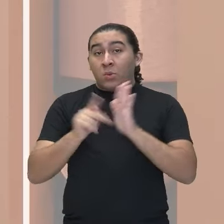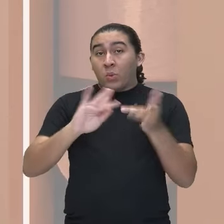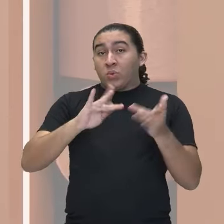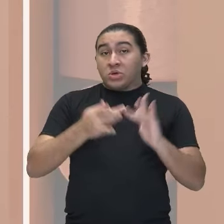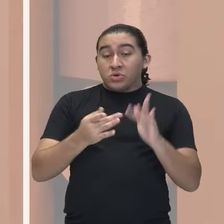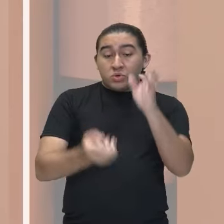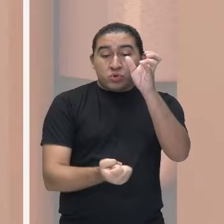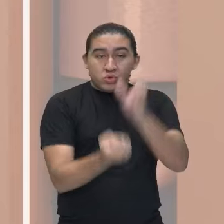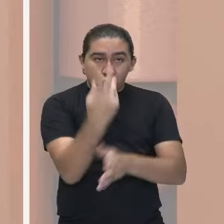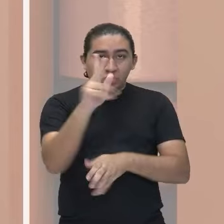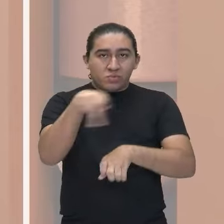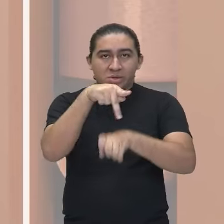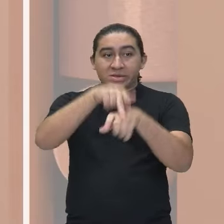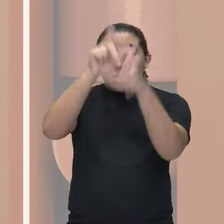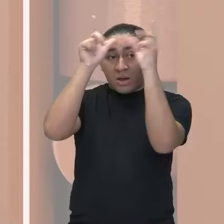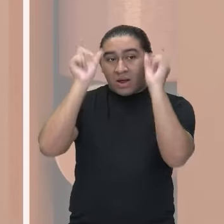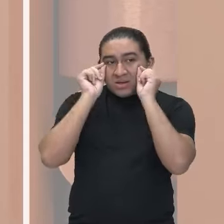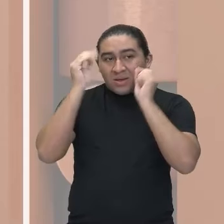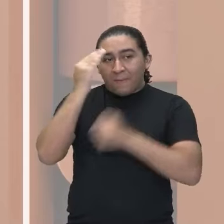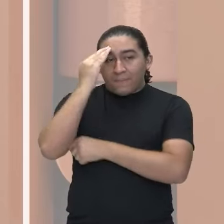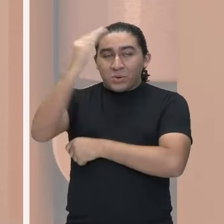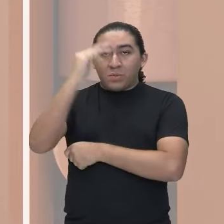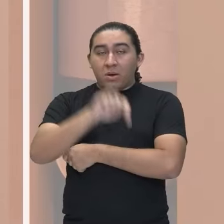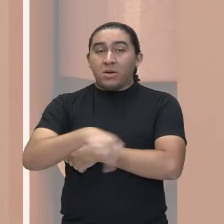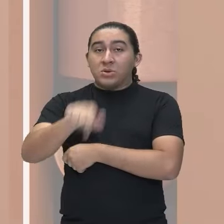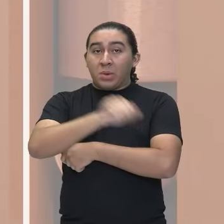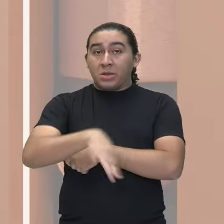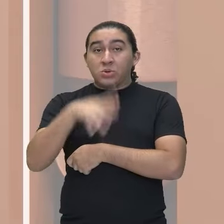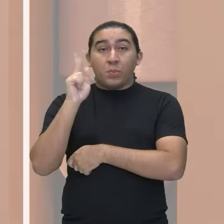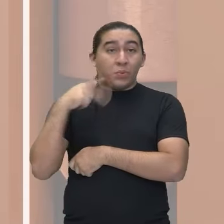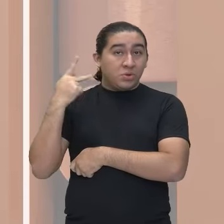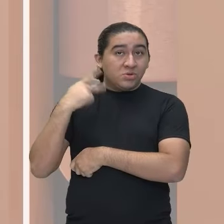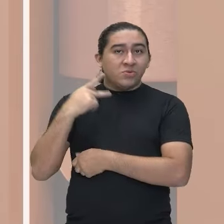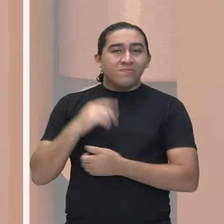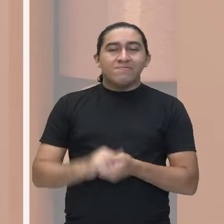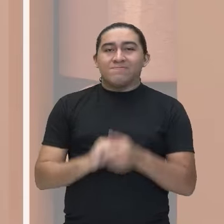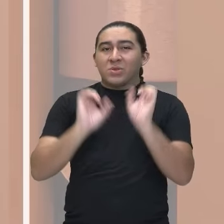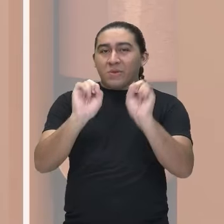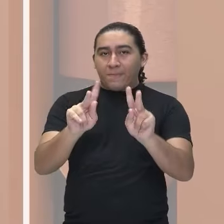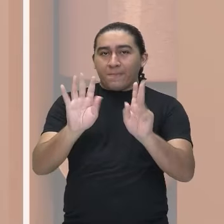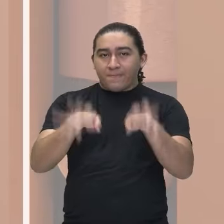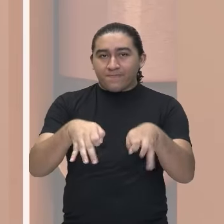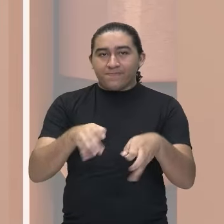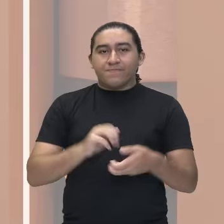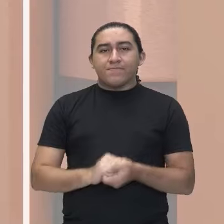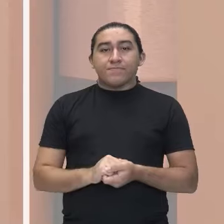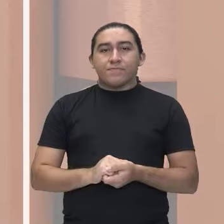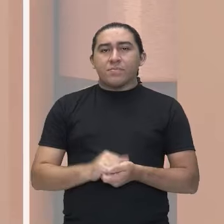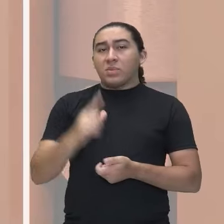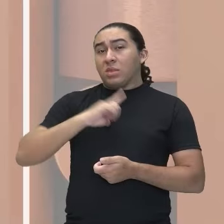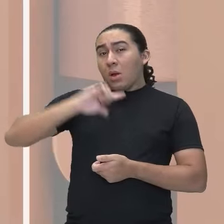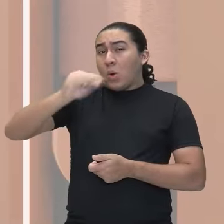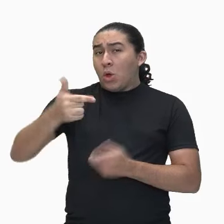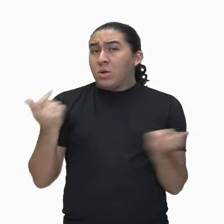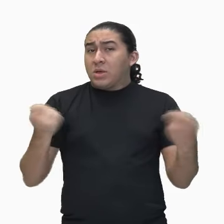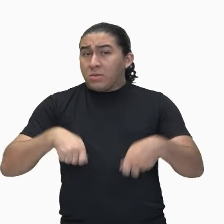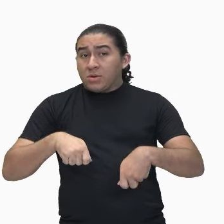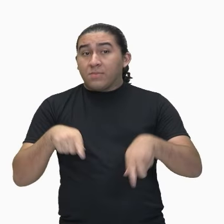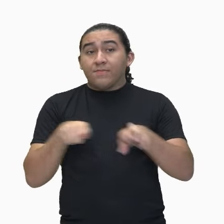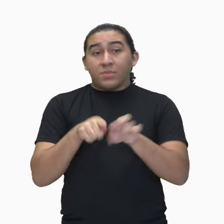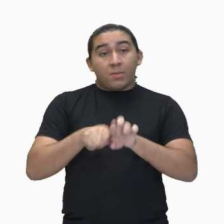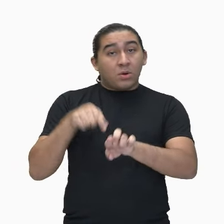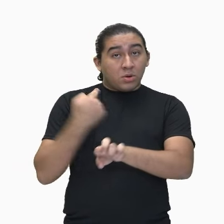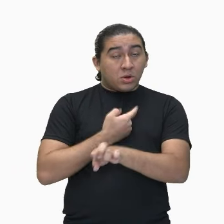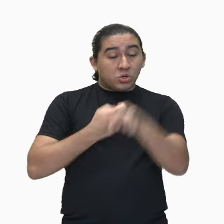na Grécia, né? Principalmente nesse campo político aí. Perfeito, então? Tiveram outras condições? Nós falamos